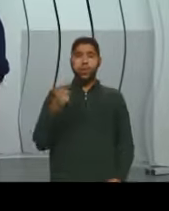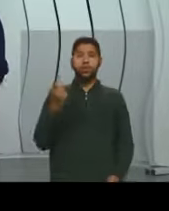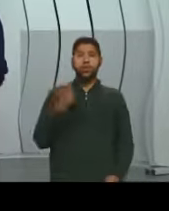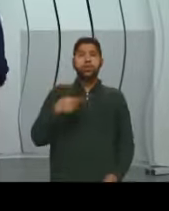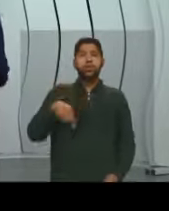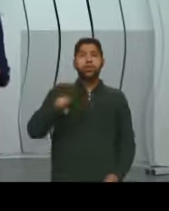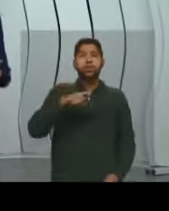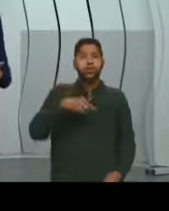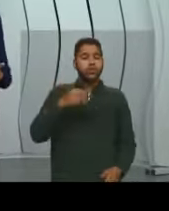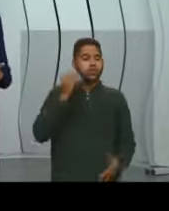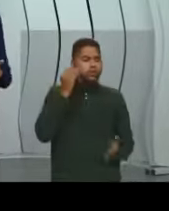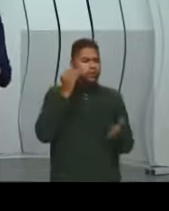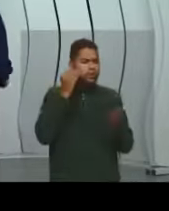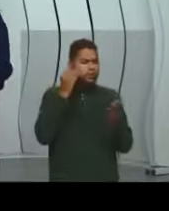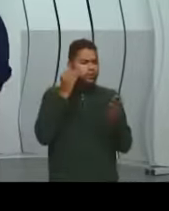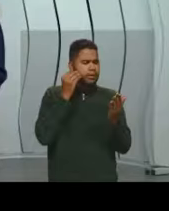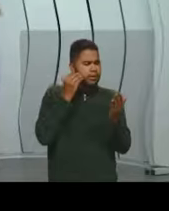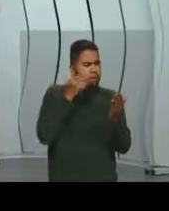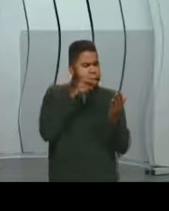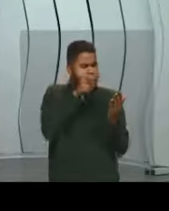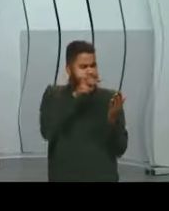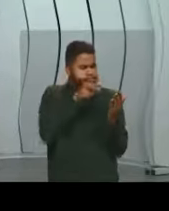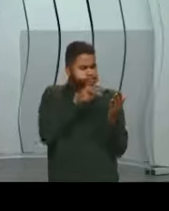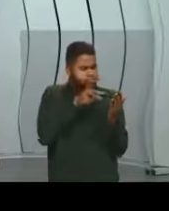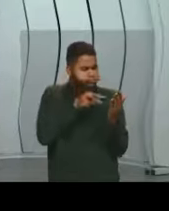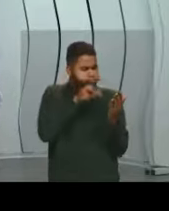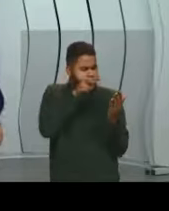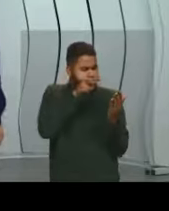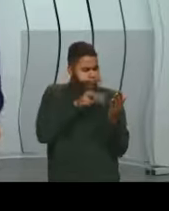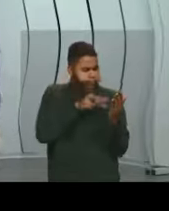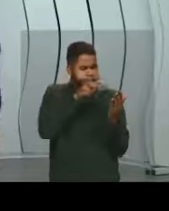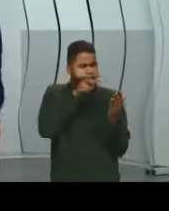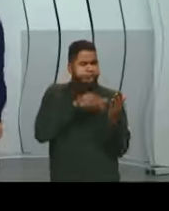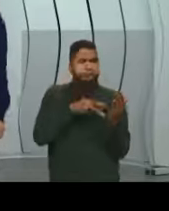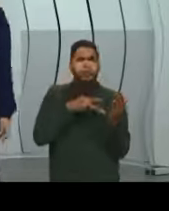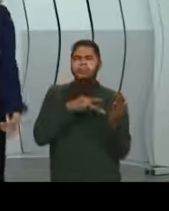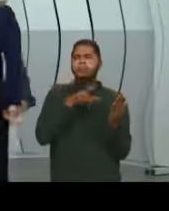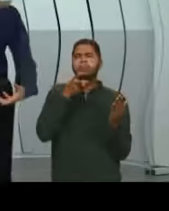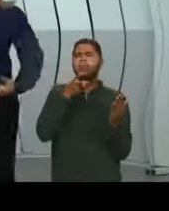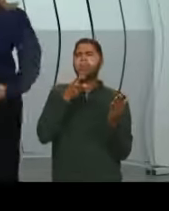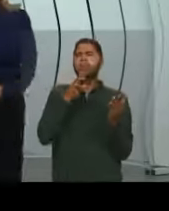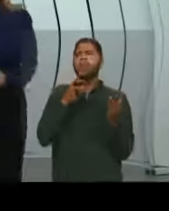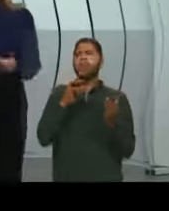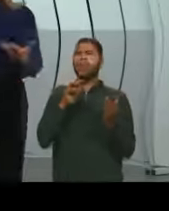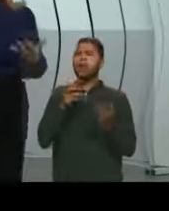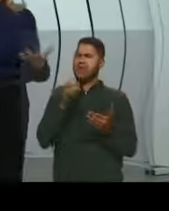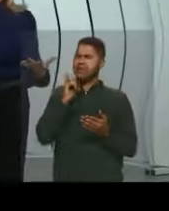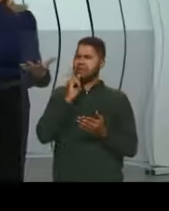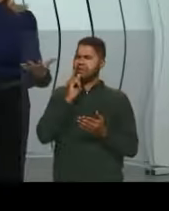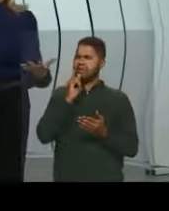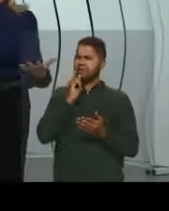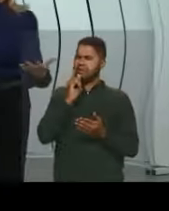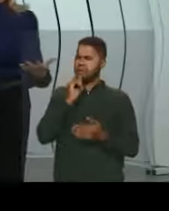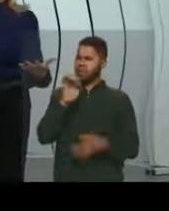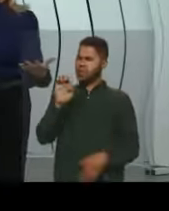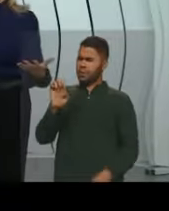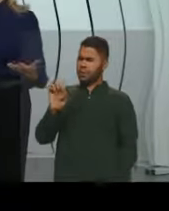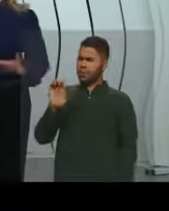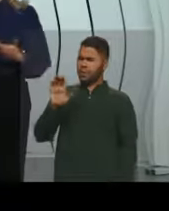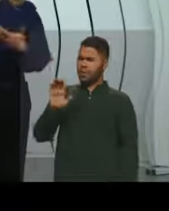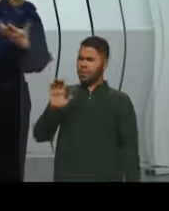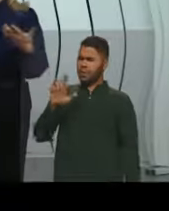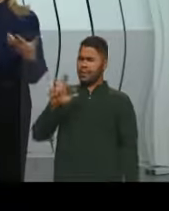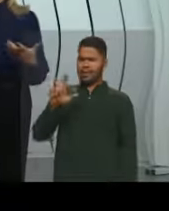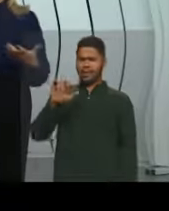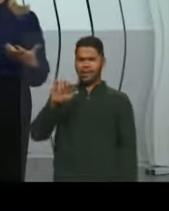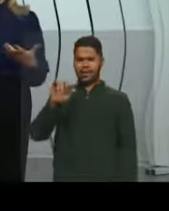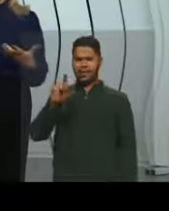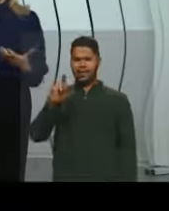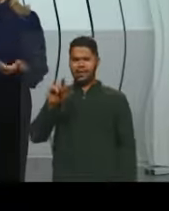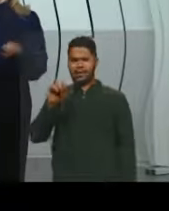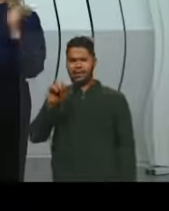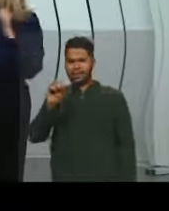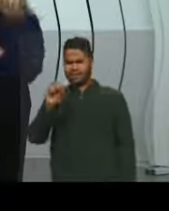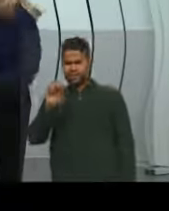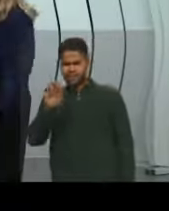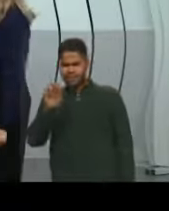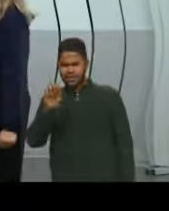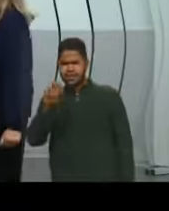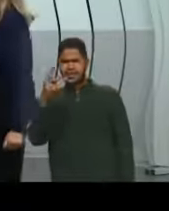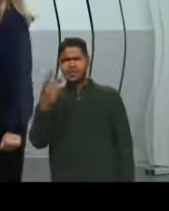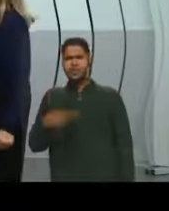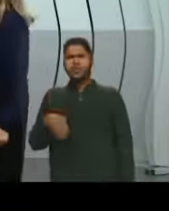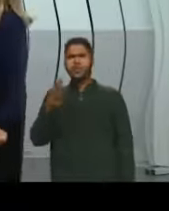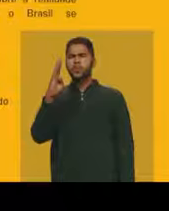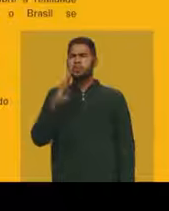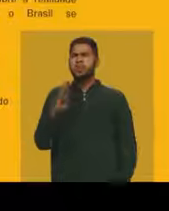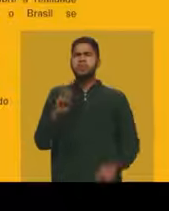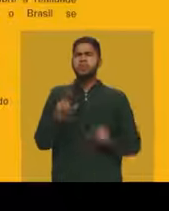está entre linhas. É a hora que eu leio aqui. O que quer dizer o eclipse do Brasil? O que é eclipse? Então, vamos